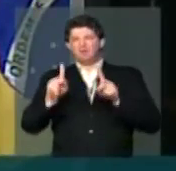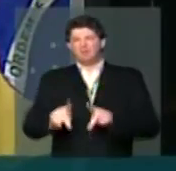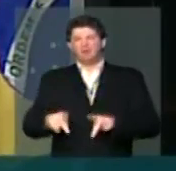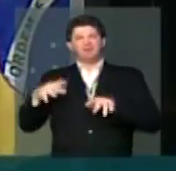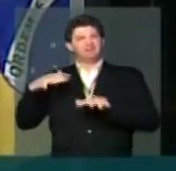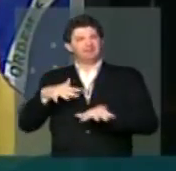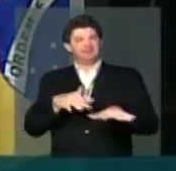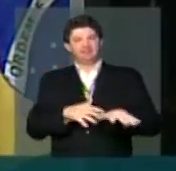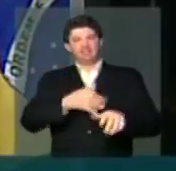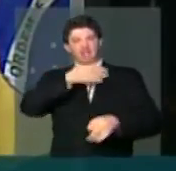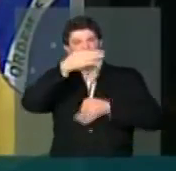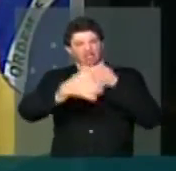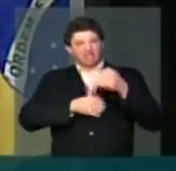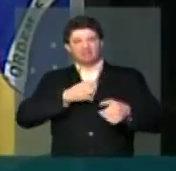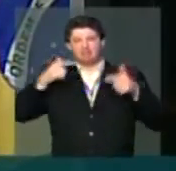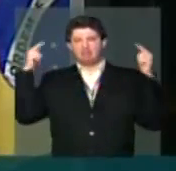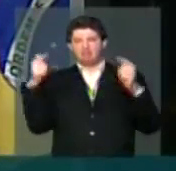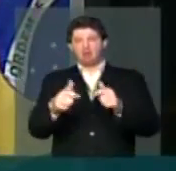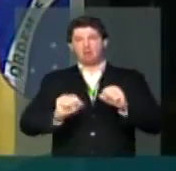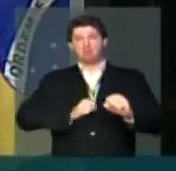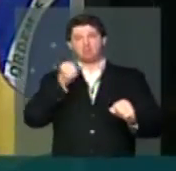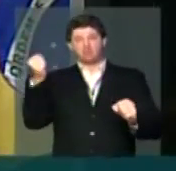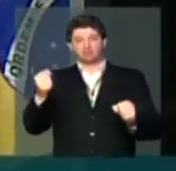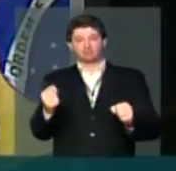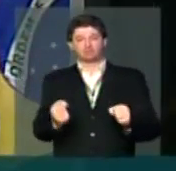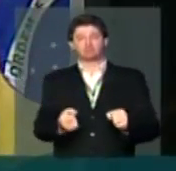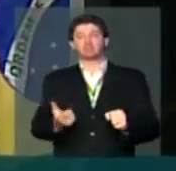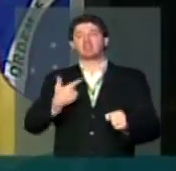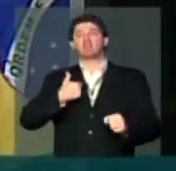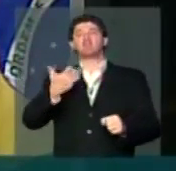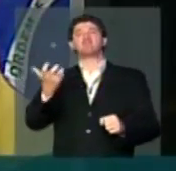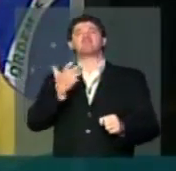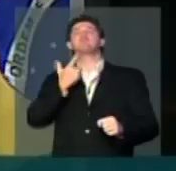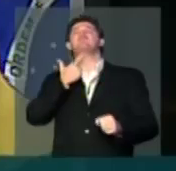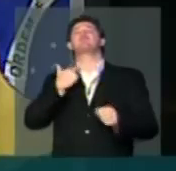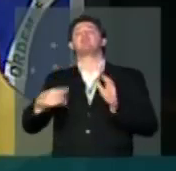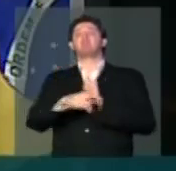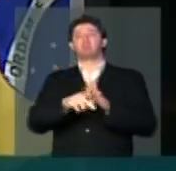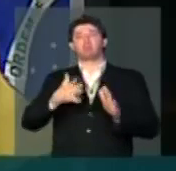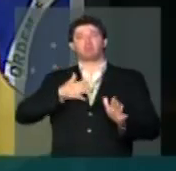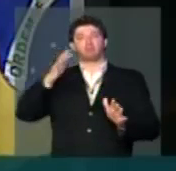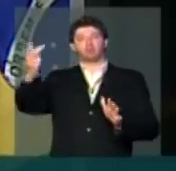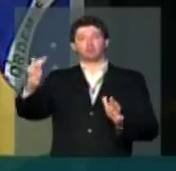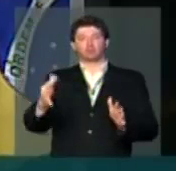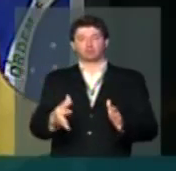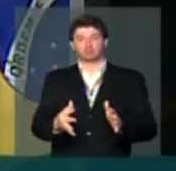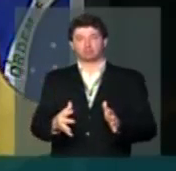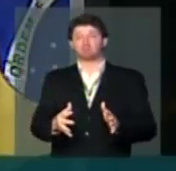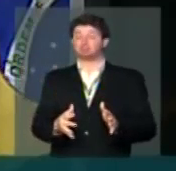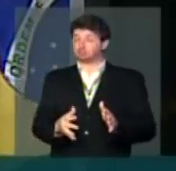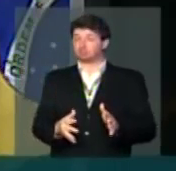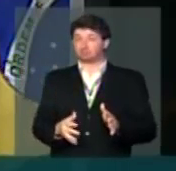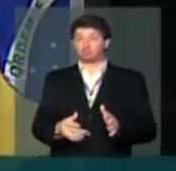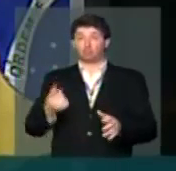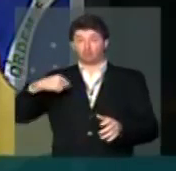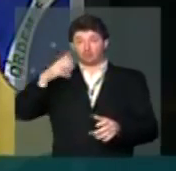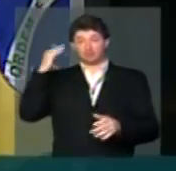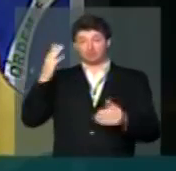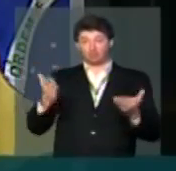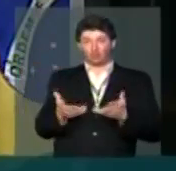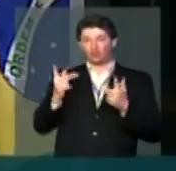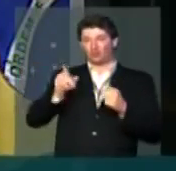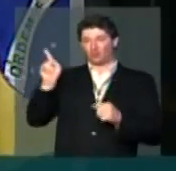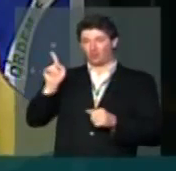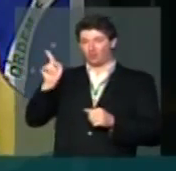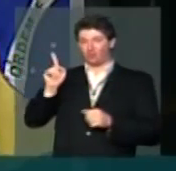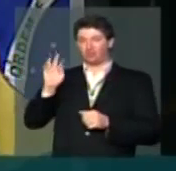crítico, intenso, que quer ser senhor do seu próprio destino. Sabemos, como ele sabia, e